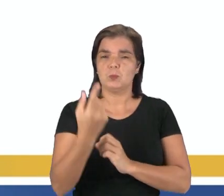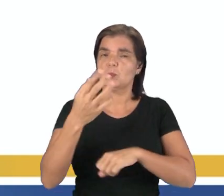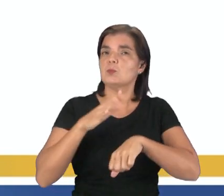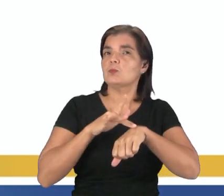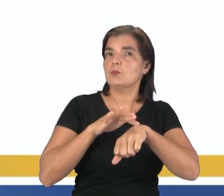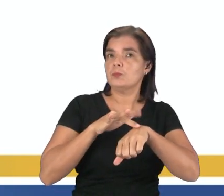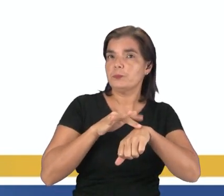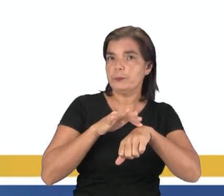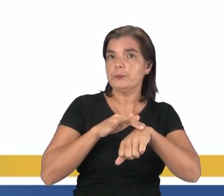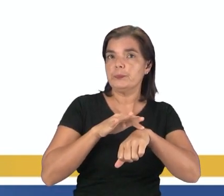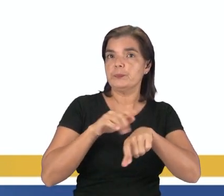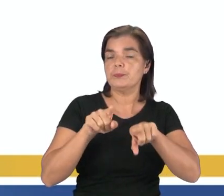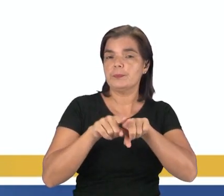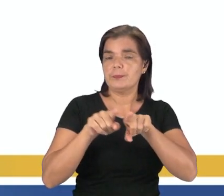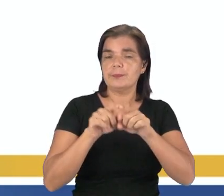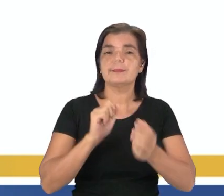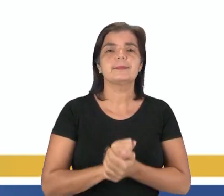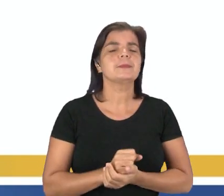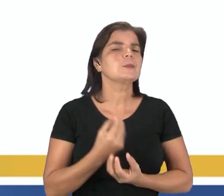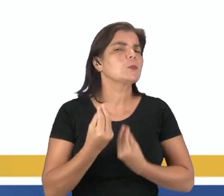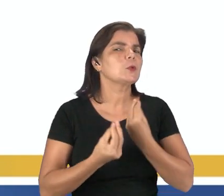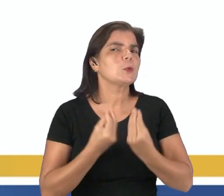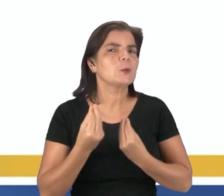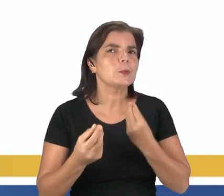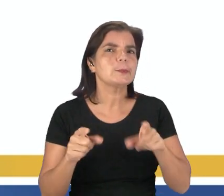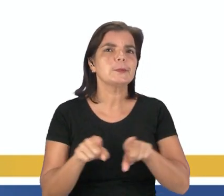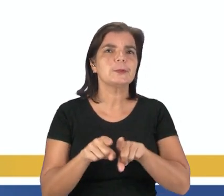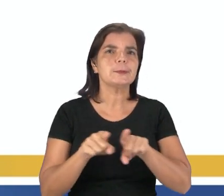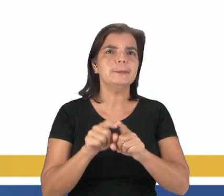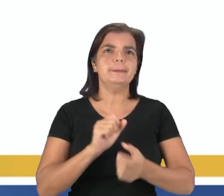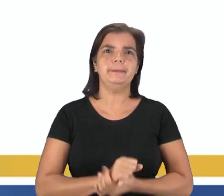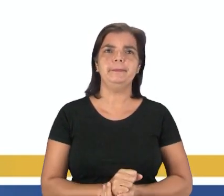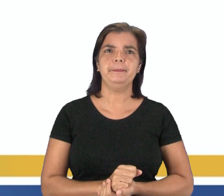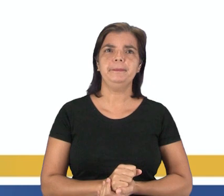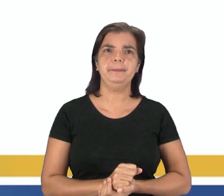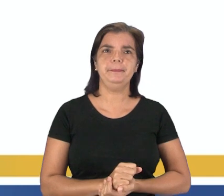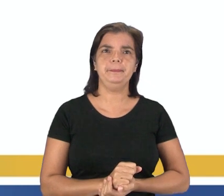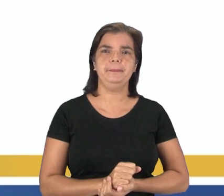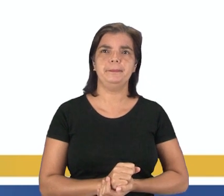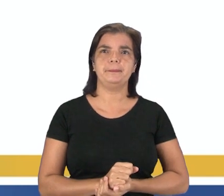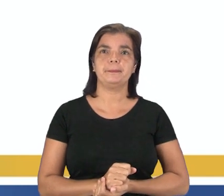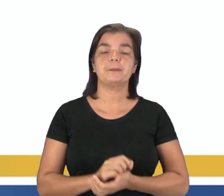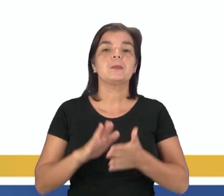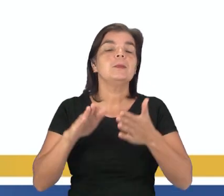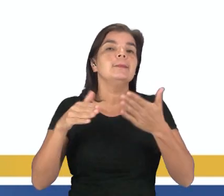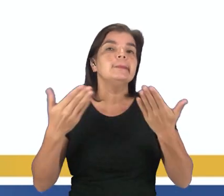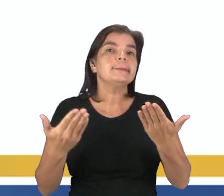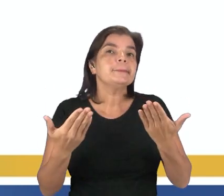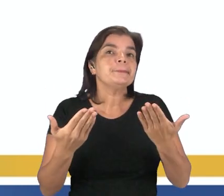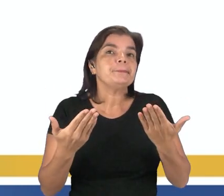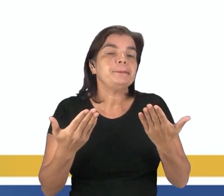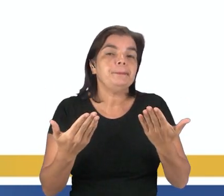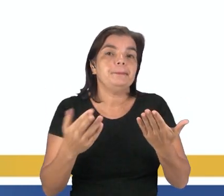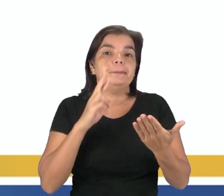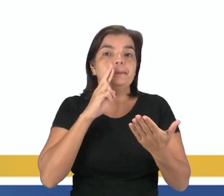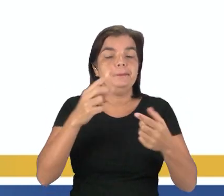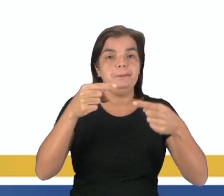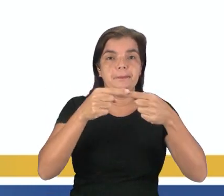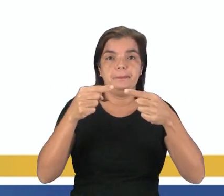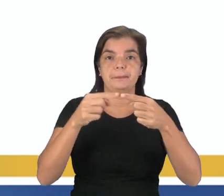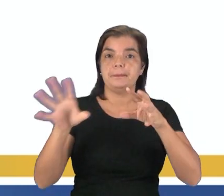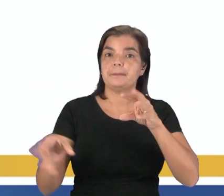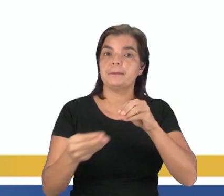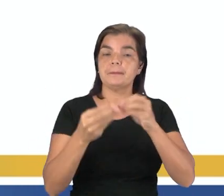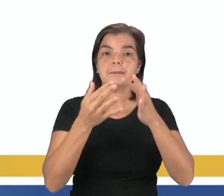agentes estranhos. Como é que são chamados esses agentes estranhos? Então vamos pensar aí, qual a alternativa que melhor completa